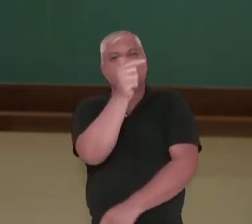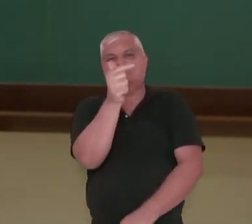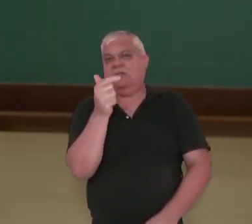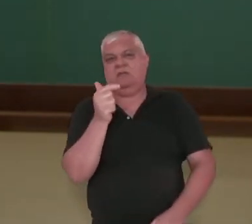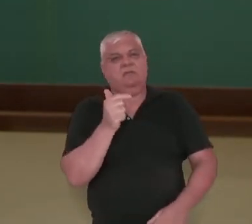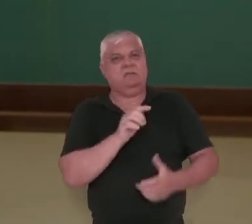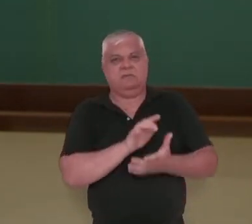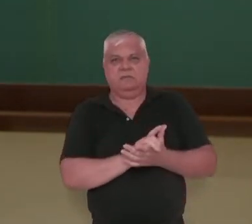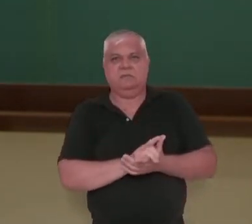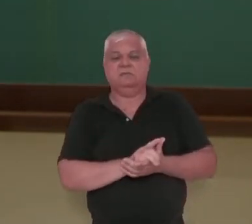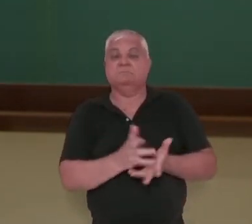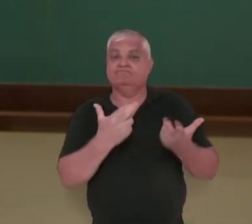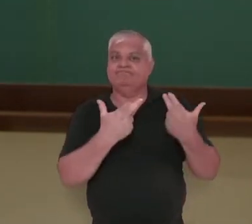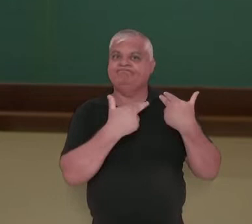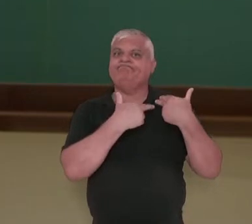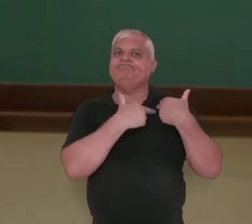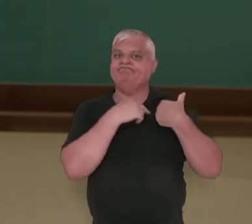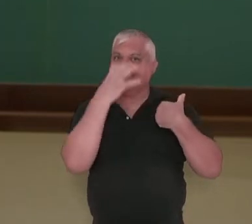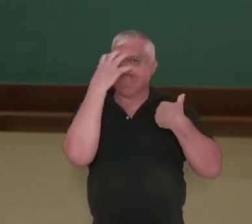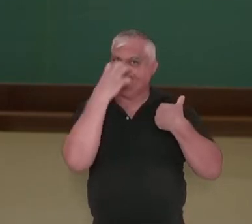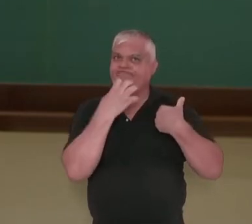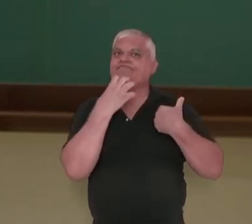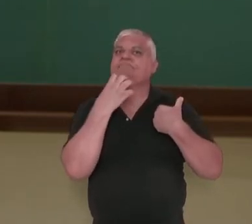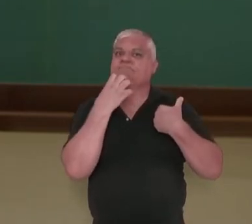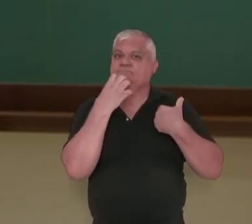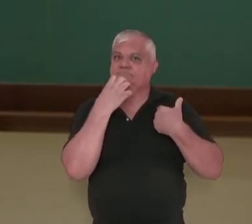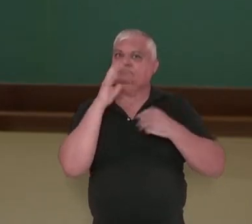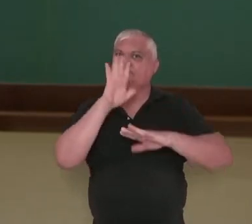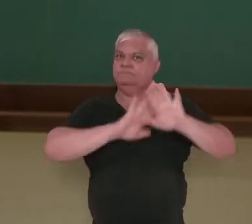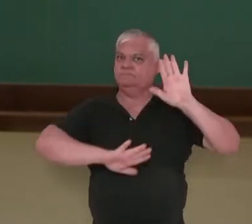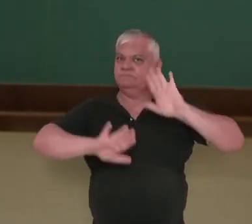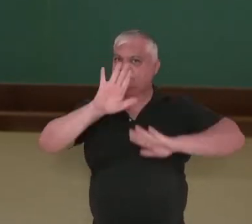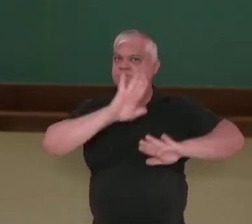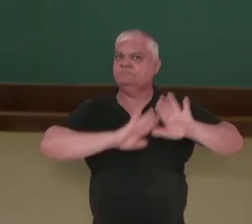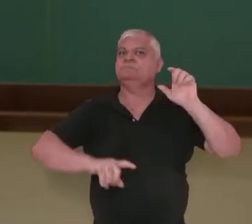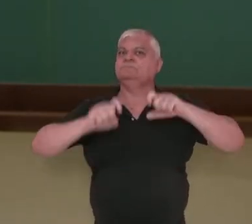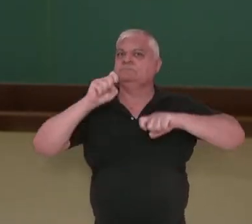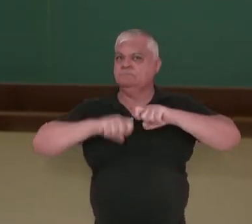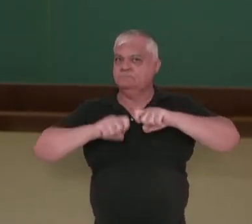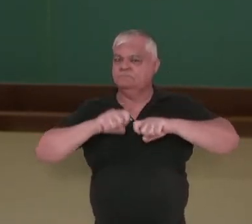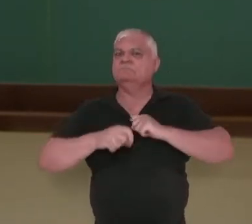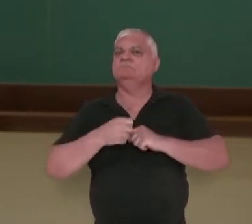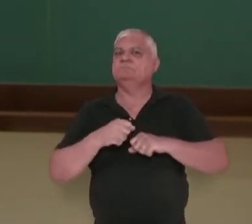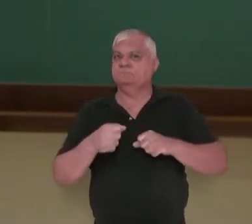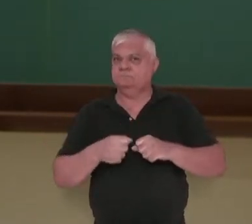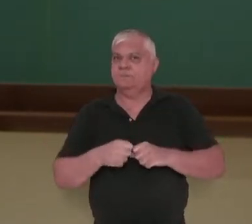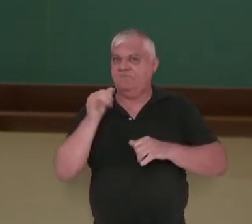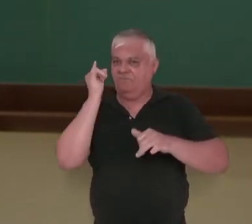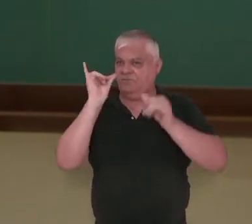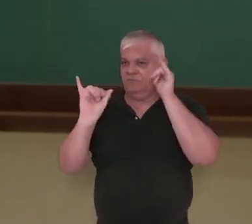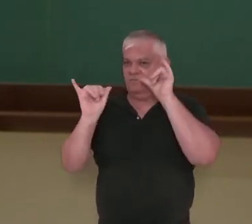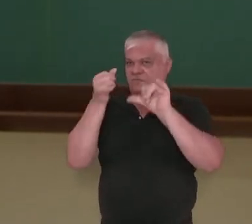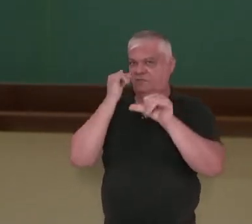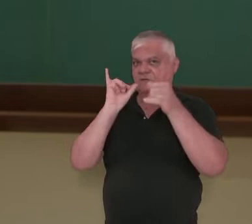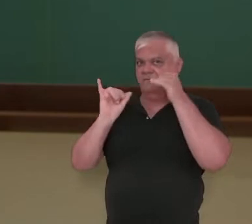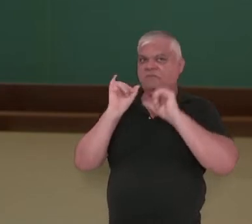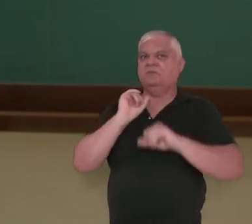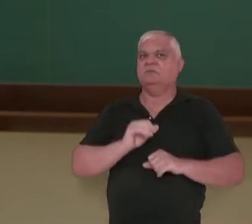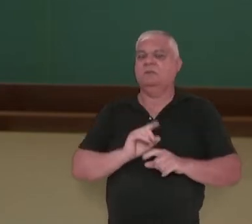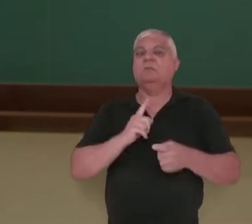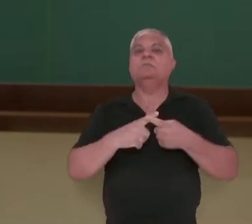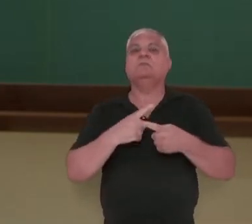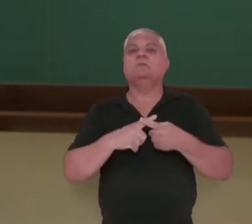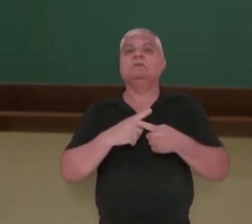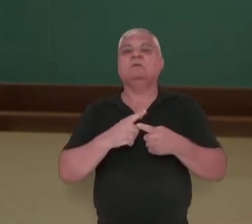Então, responsabilidade no ato sexual para a gente, né? E o contato ali, né? Para evitar, então,